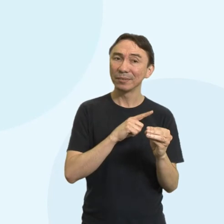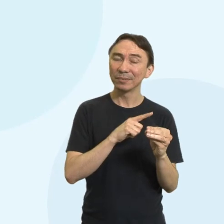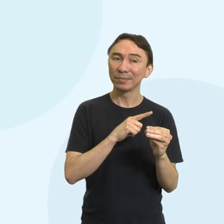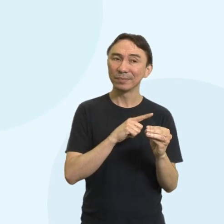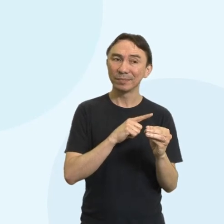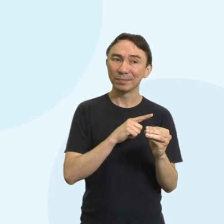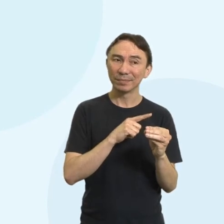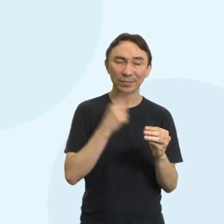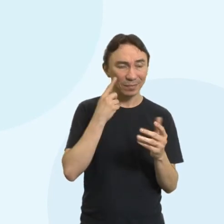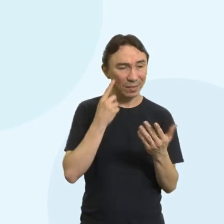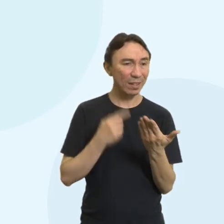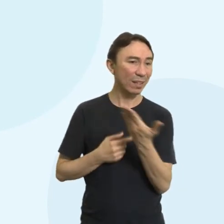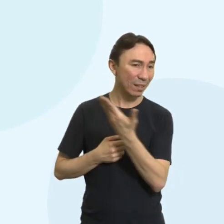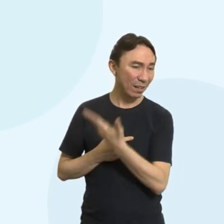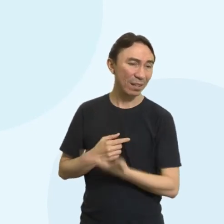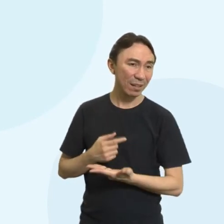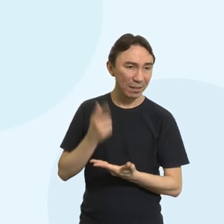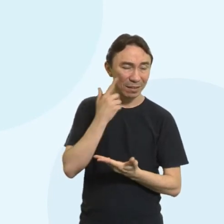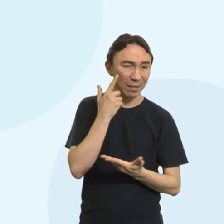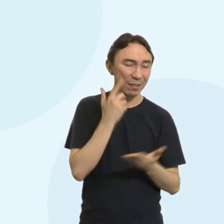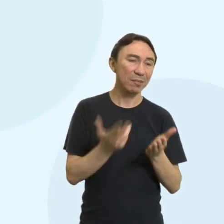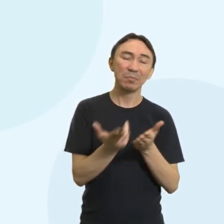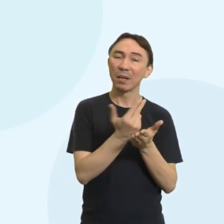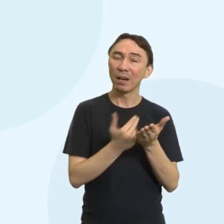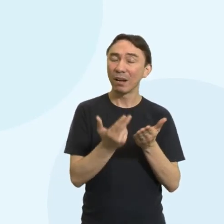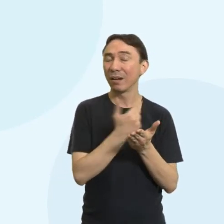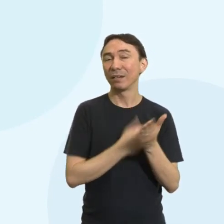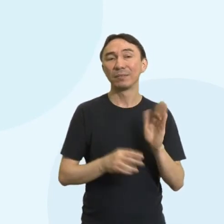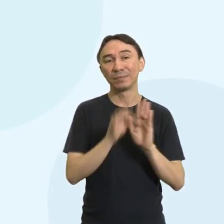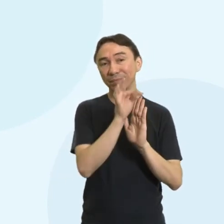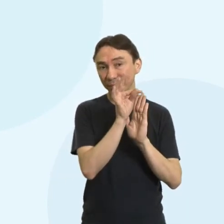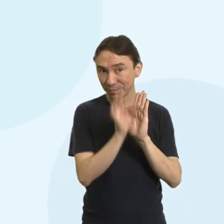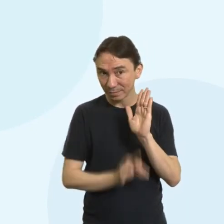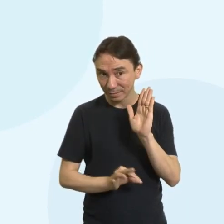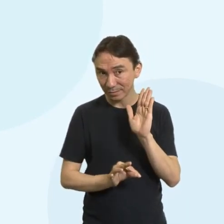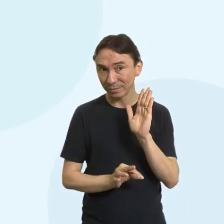na imagem, enfim, no texto, certo?